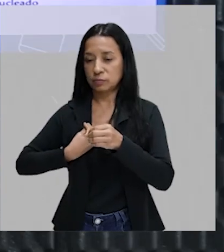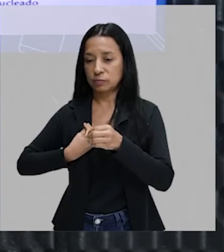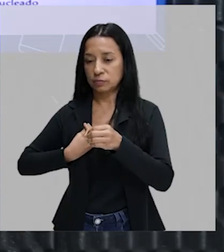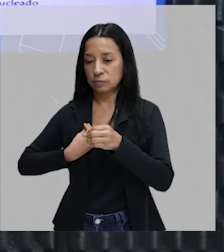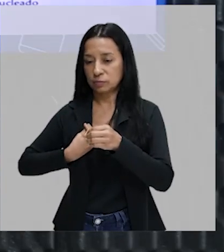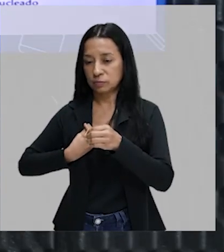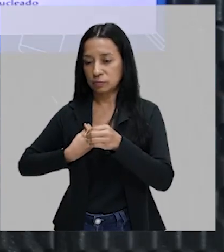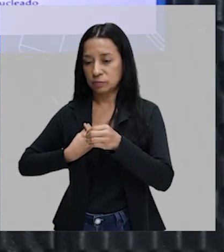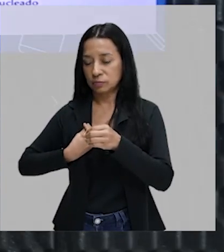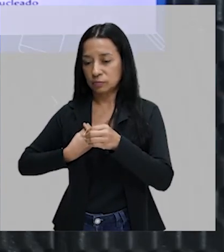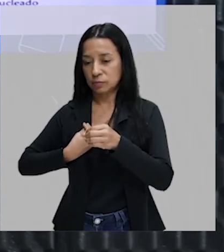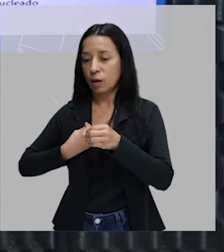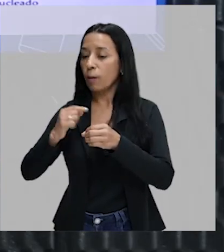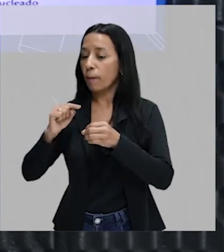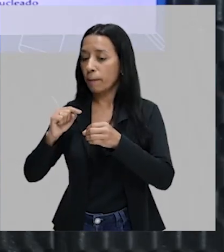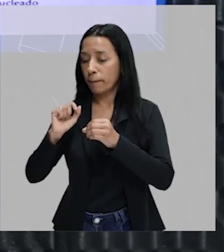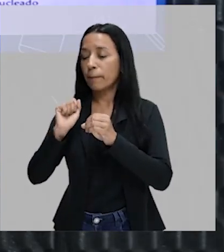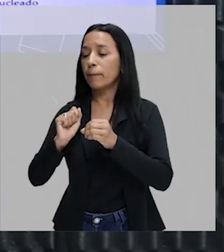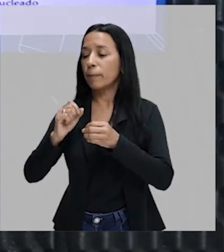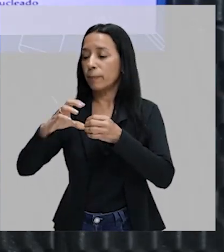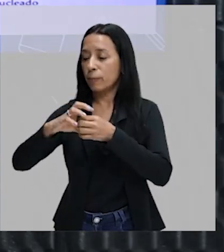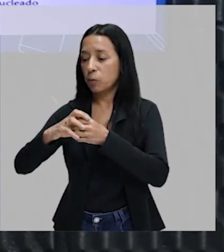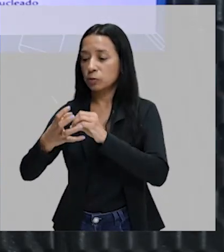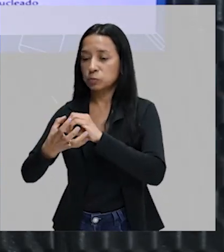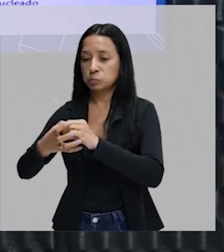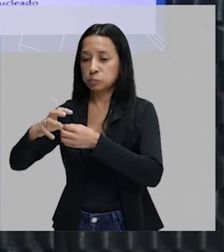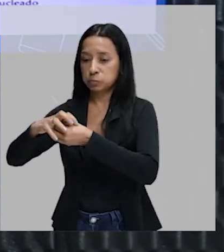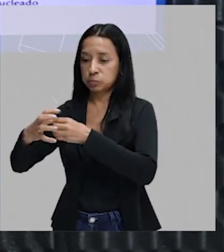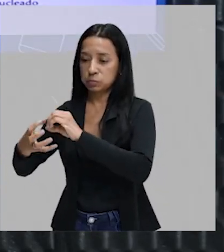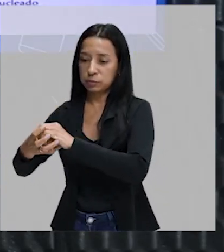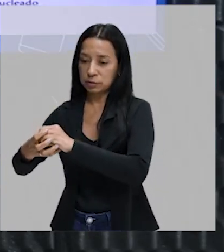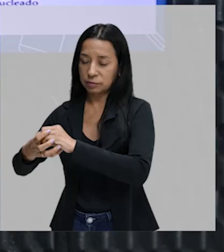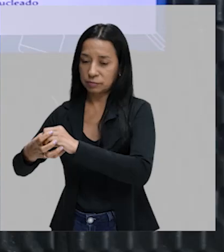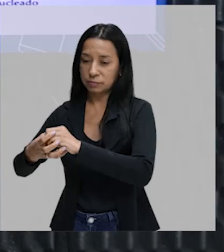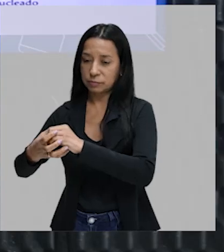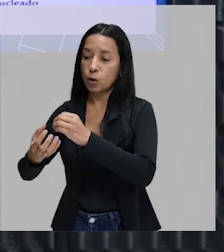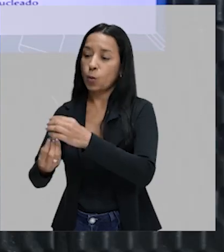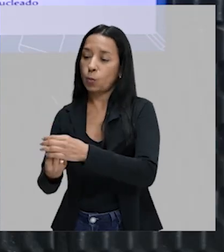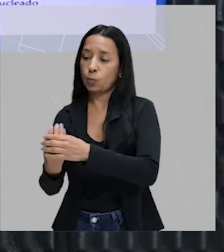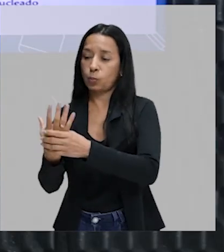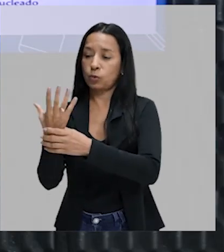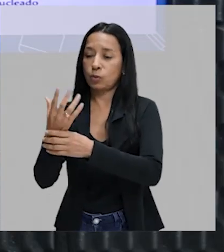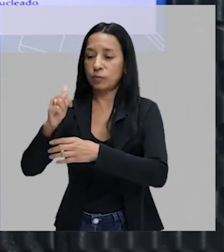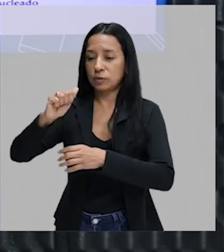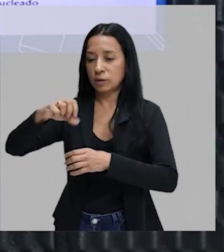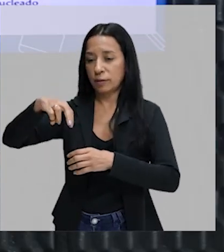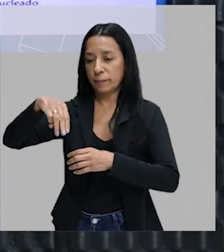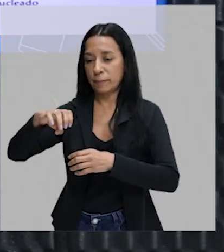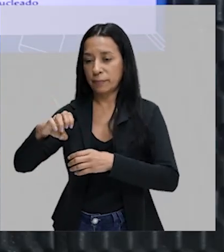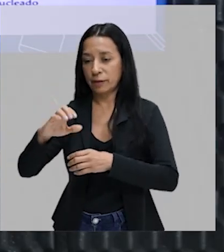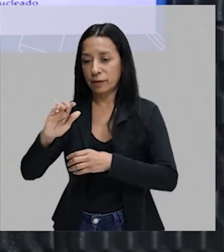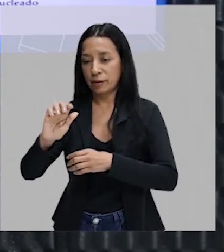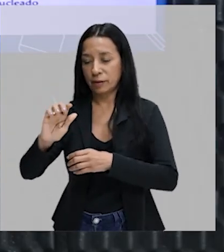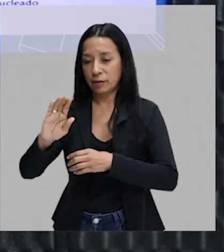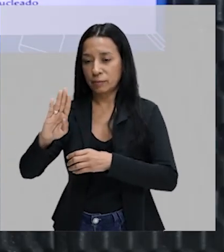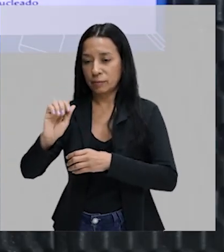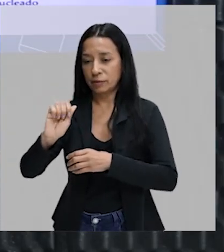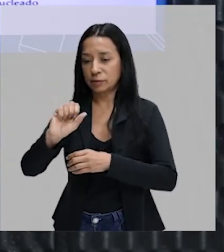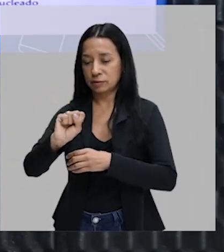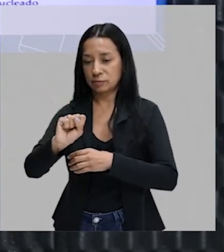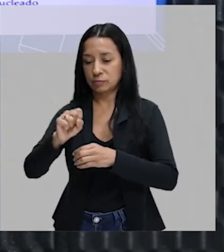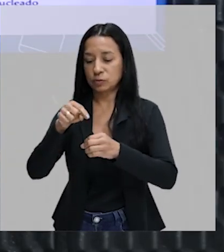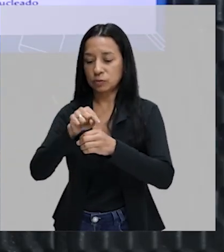ela sobrevive e ela pode, posteriormente, se multiplicar, originando novas amebas. A parte que fica sem o